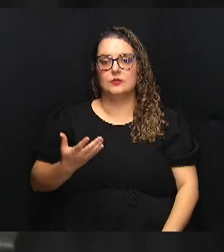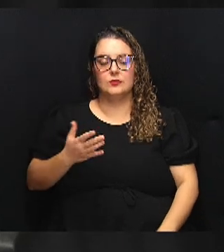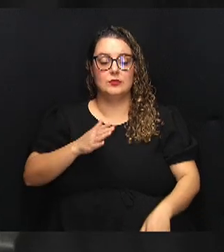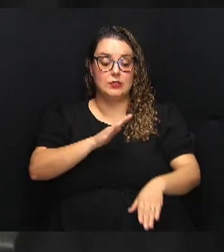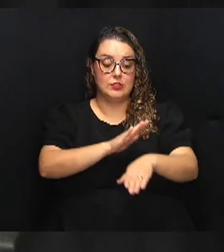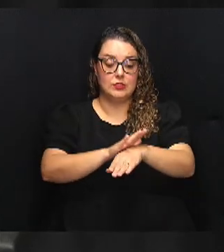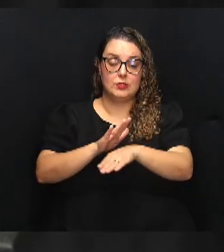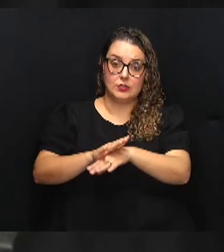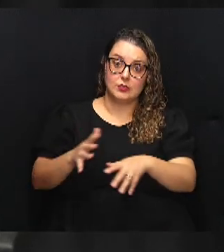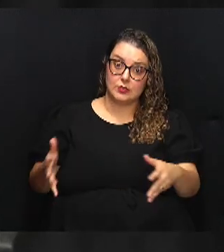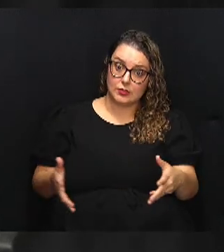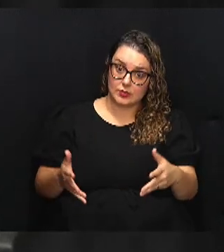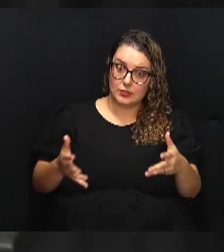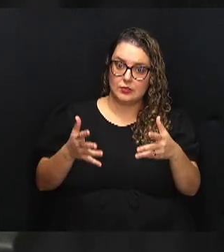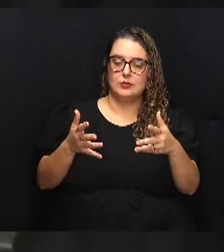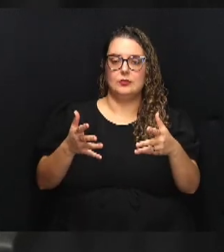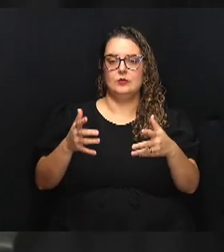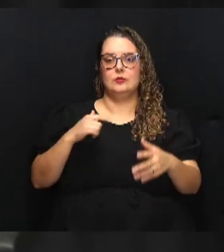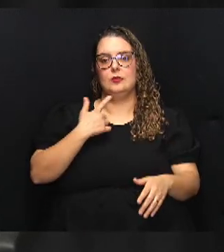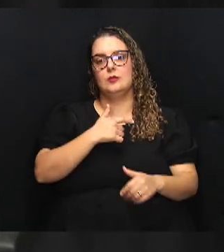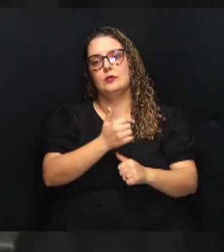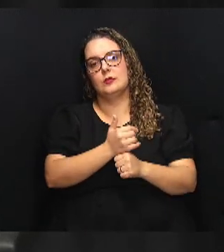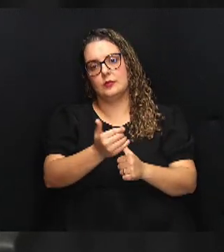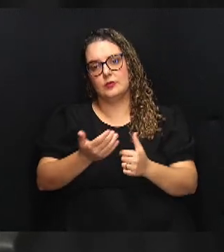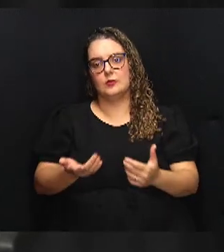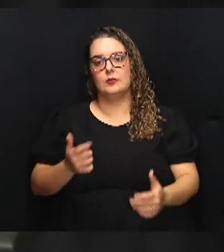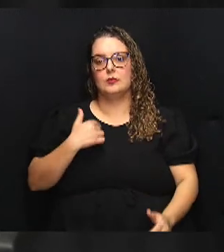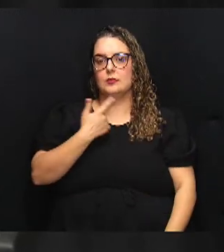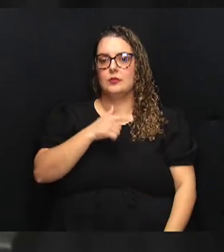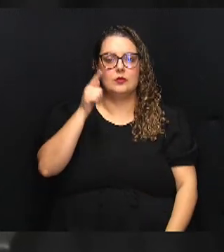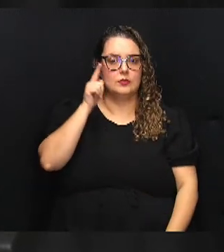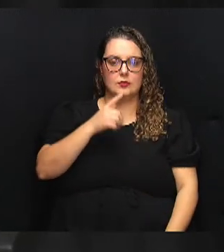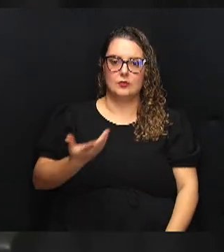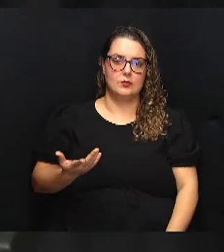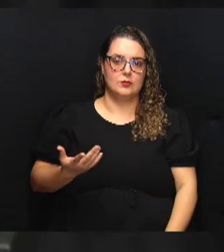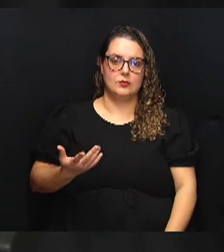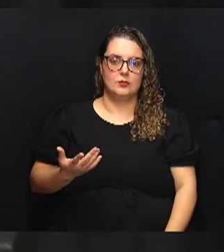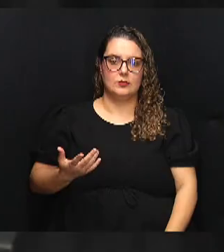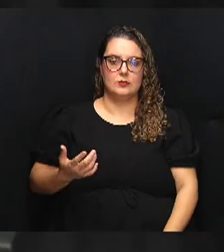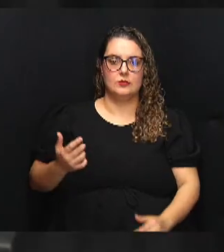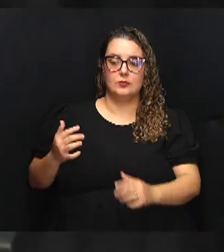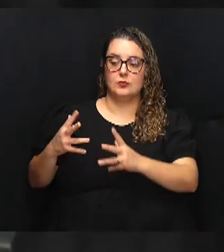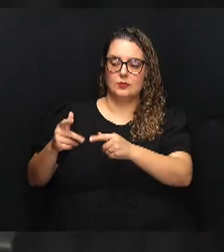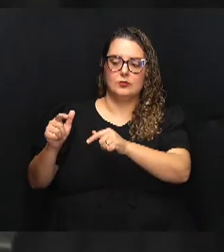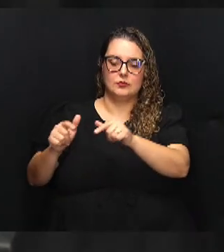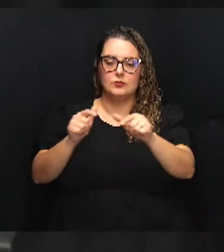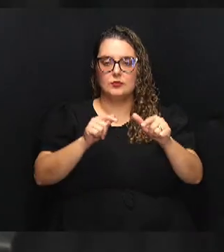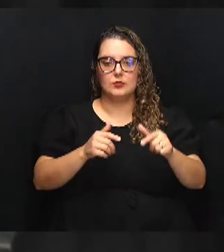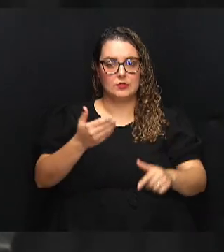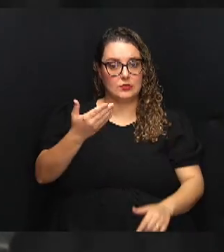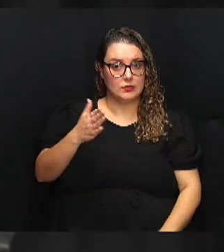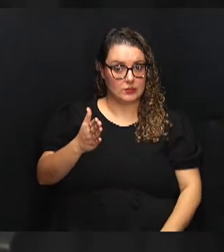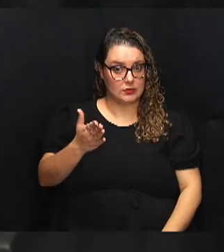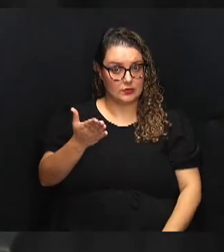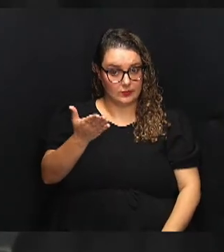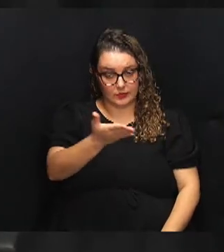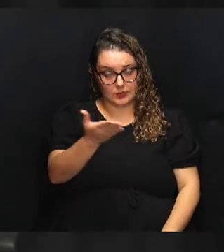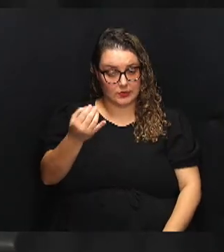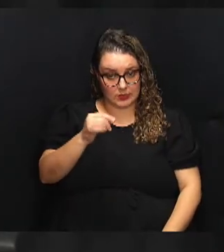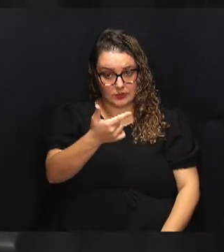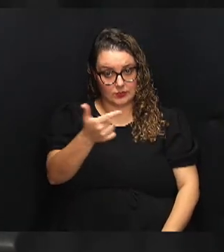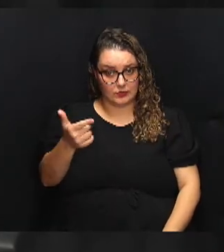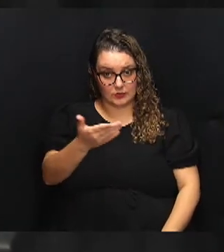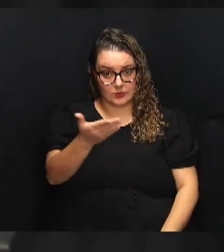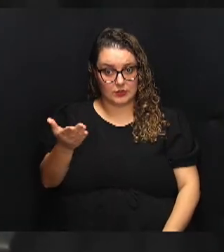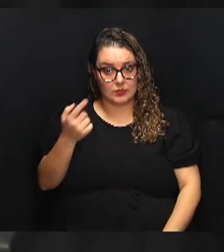contribui muito para o nosso mandato, né? A gente não consegue estar nos quatro cantos, se não são vocês nos alimentando, de